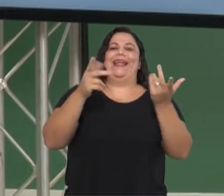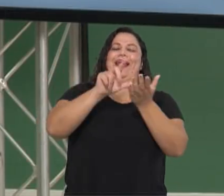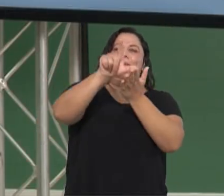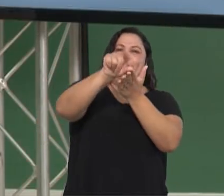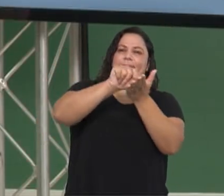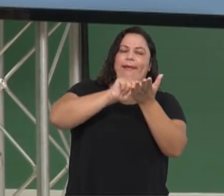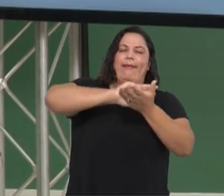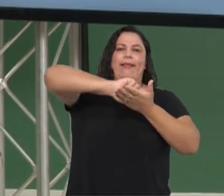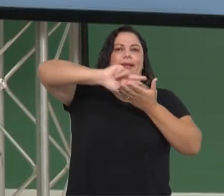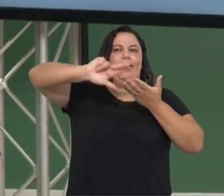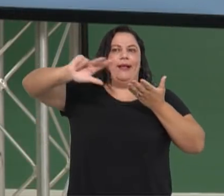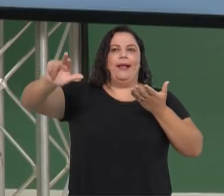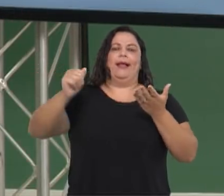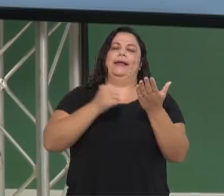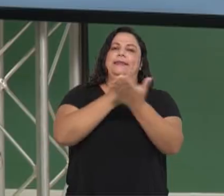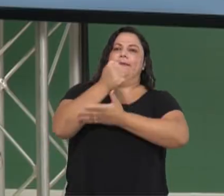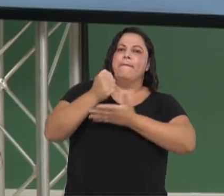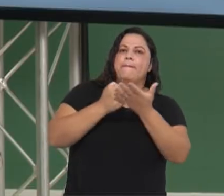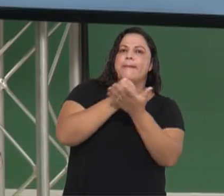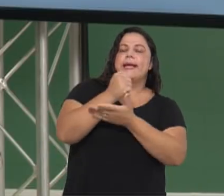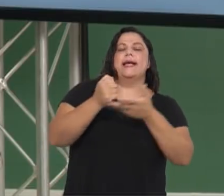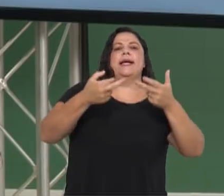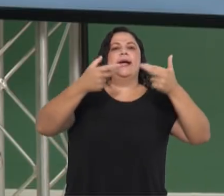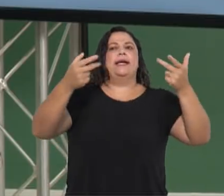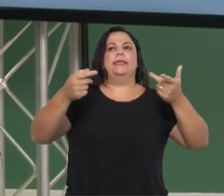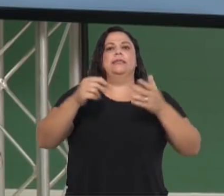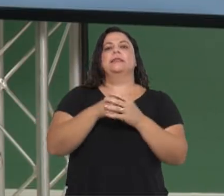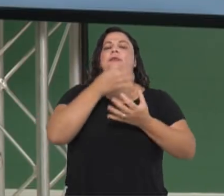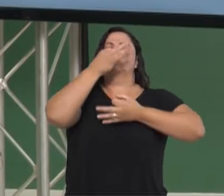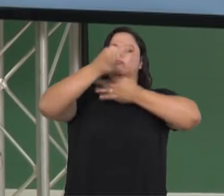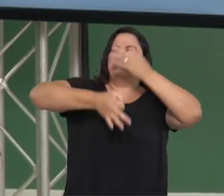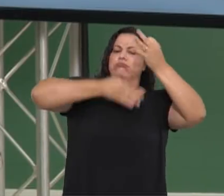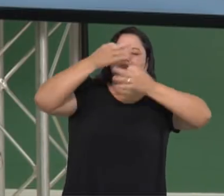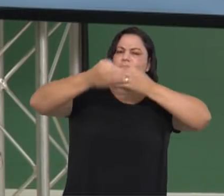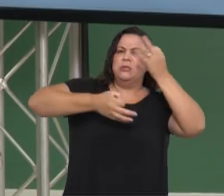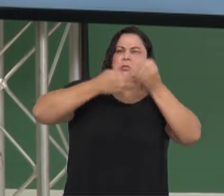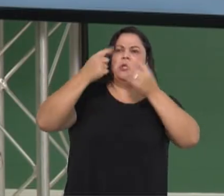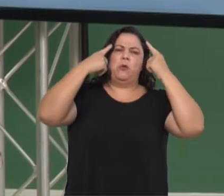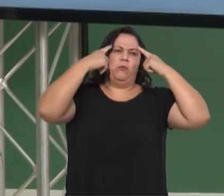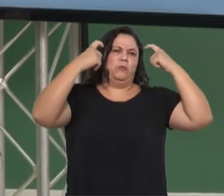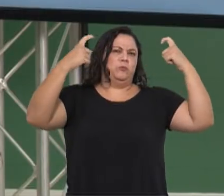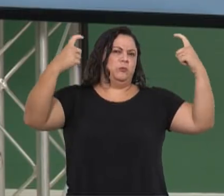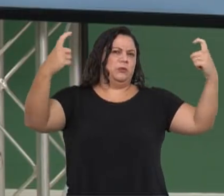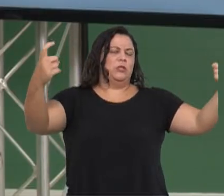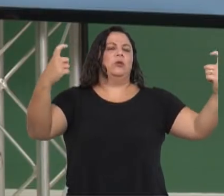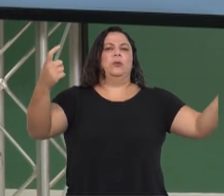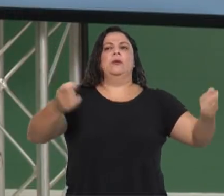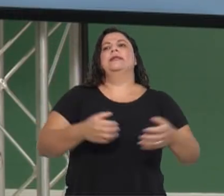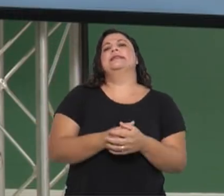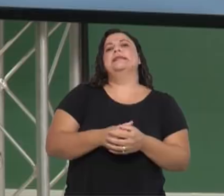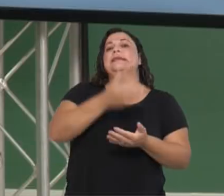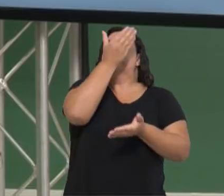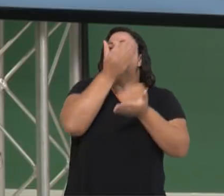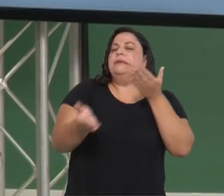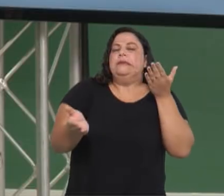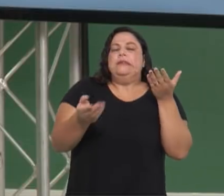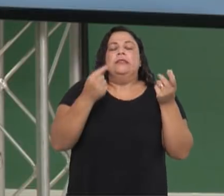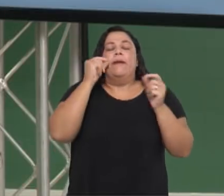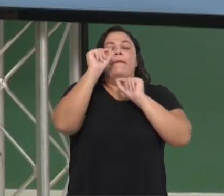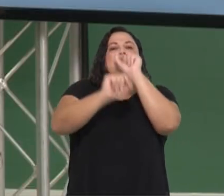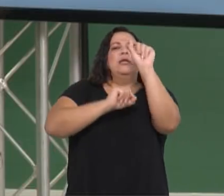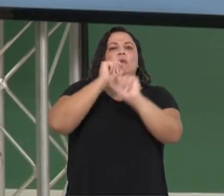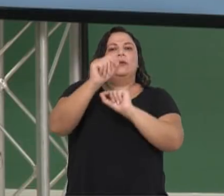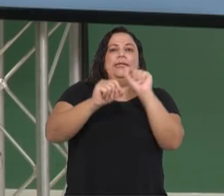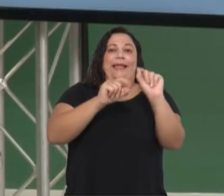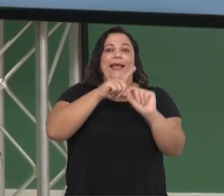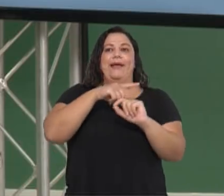argumentação dos motivos que levam ao futebol, à violência e até mesmo à perda de torcedores reais que